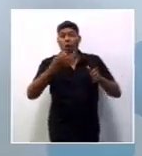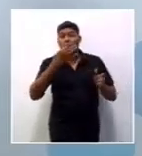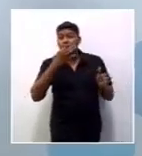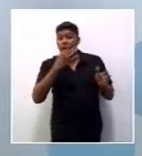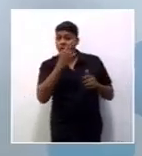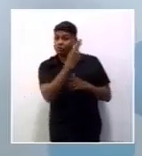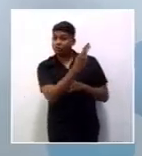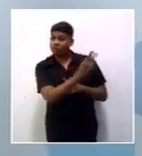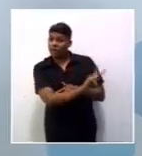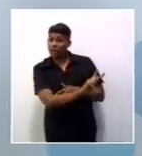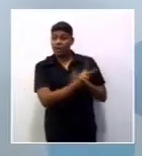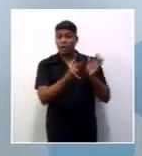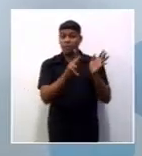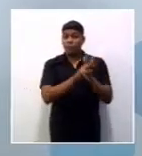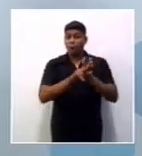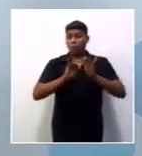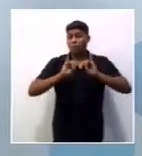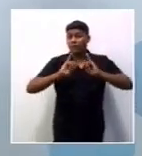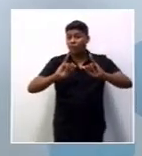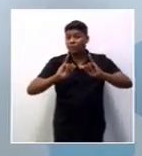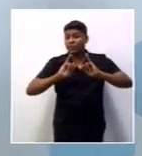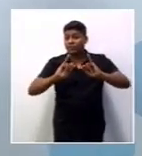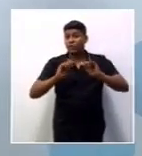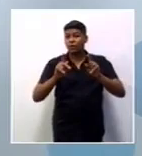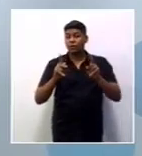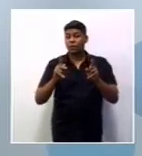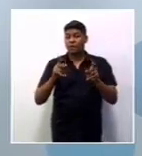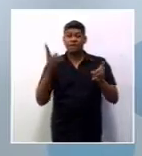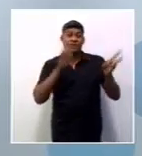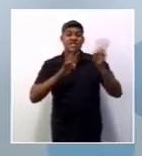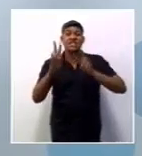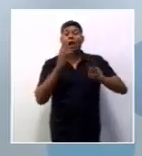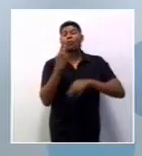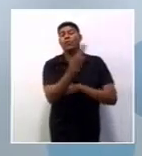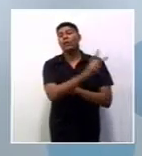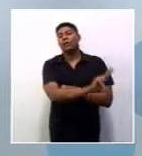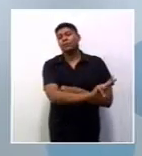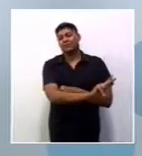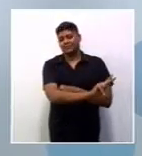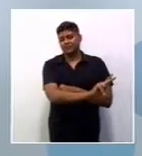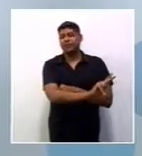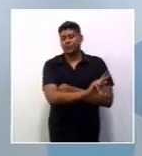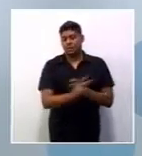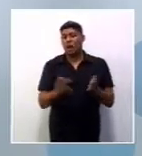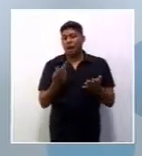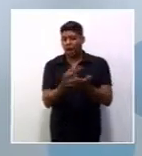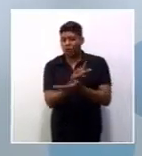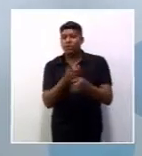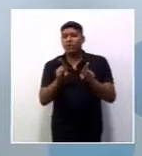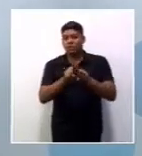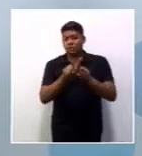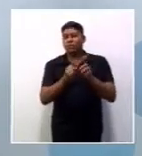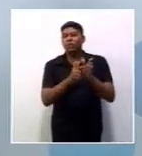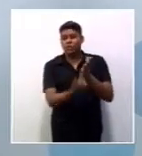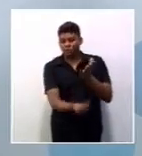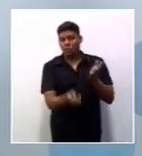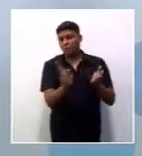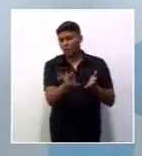comentários sobre uma notícia, mas é uma visão dele. Então, isso também acontece nos jornais dessa maneira,